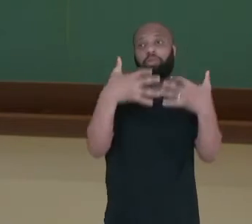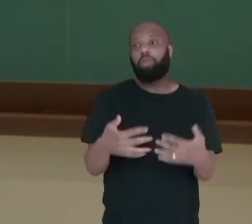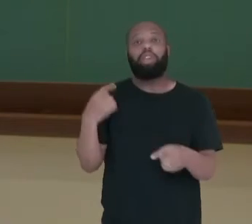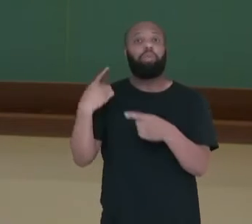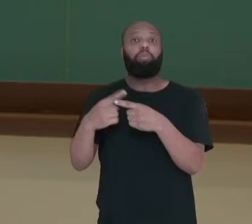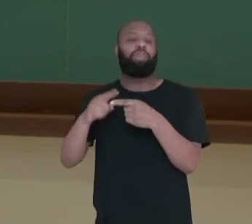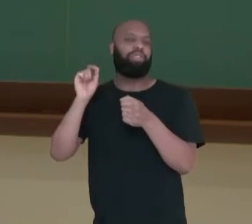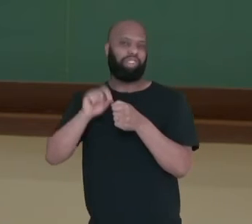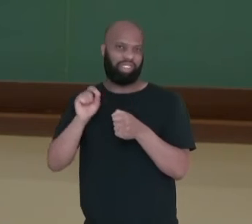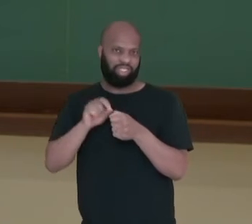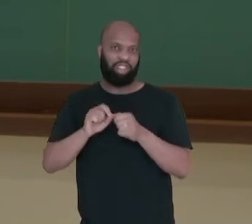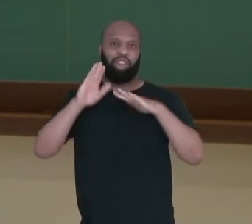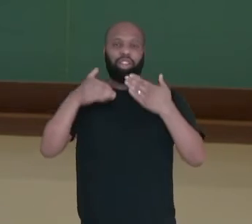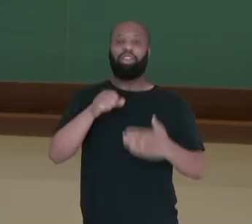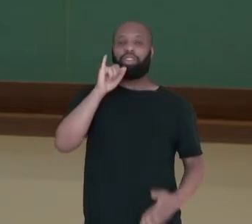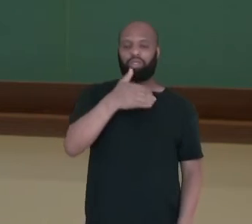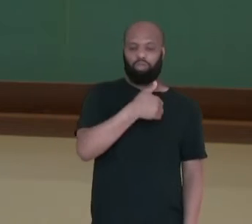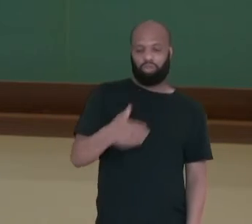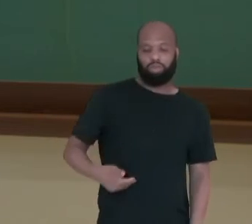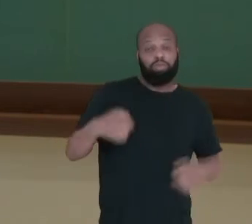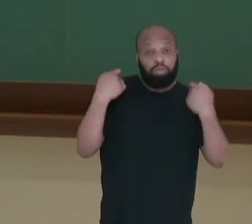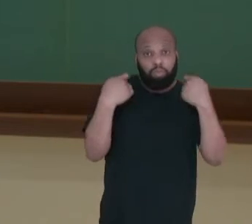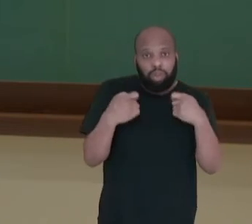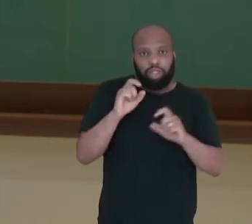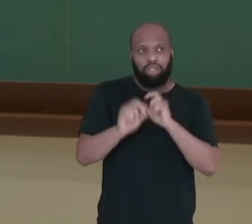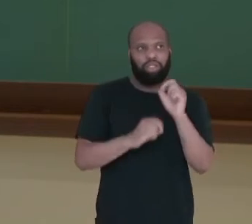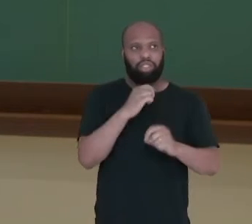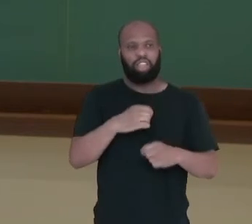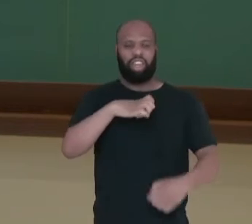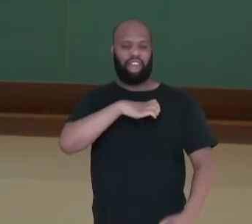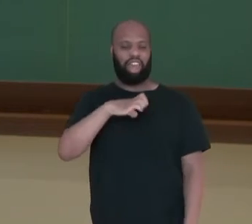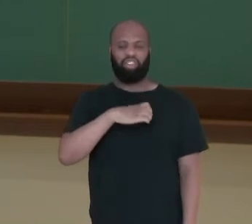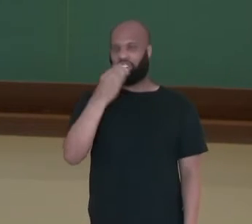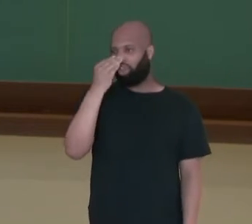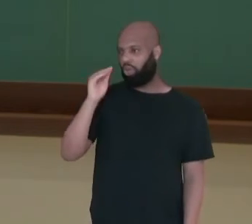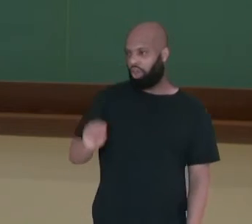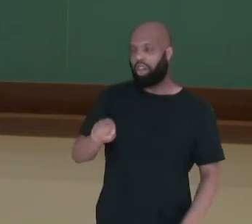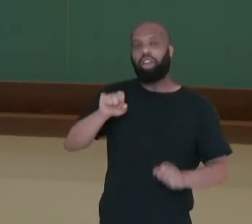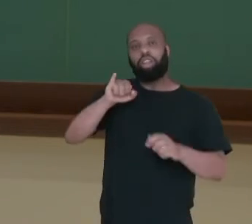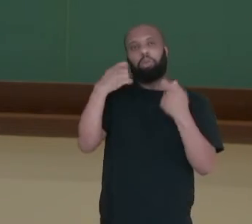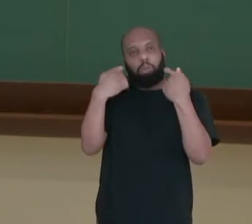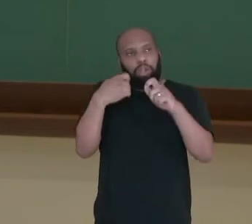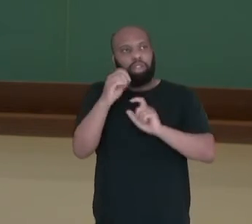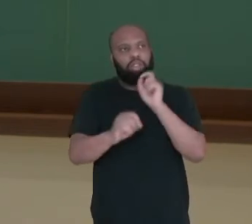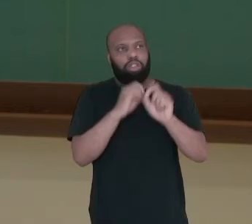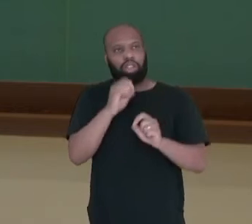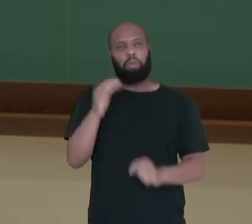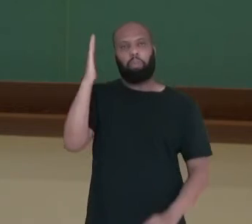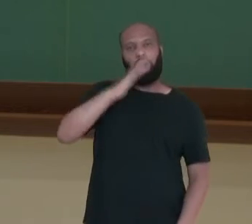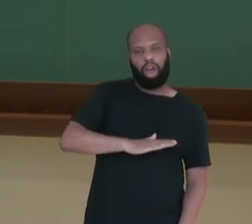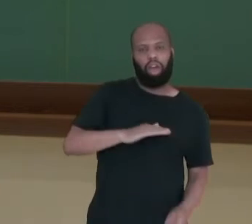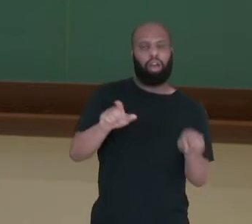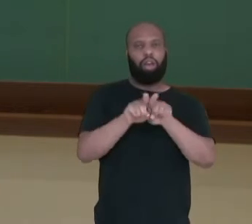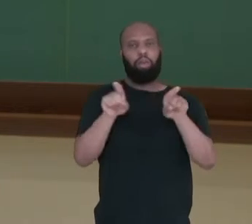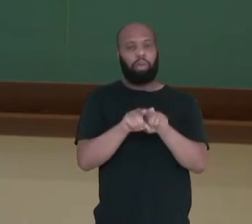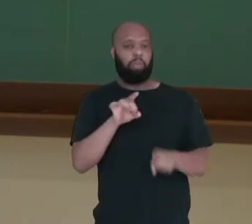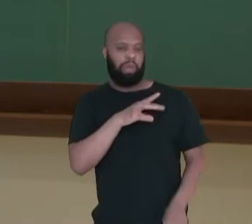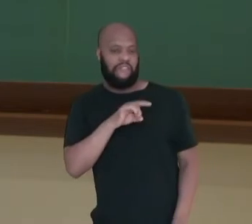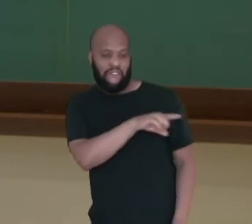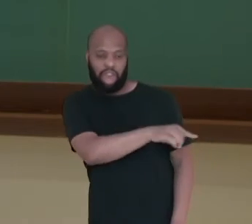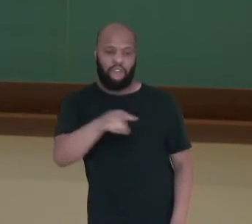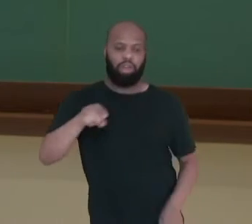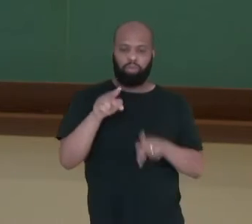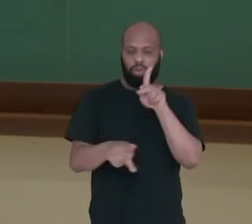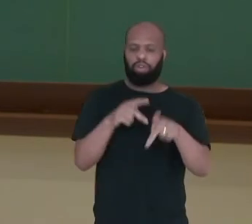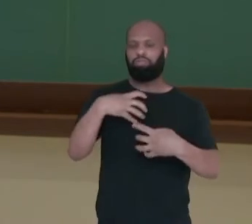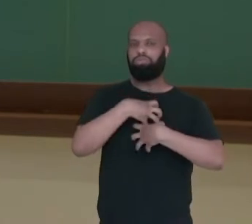meios". Então, se o governante precisar ser antiético, se ele precisar ser maldoso, temido,